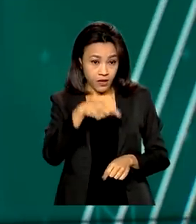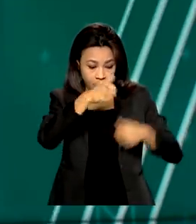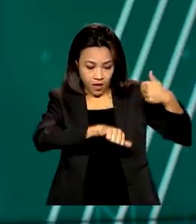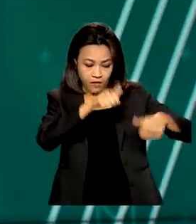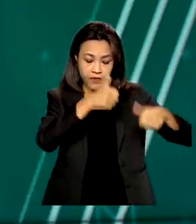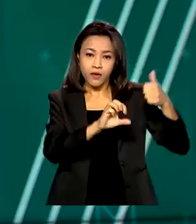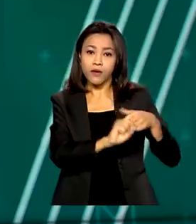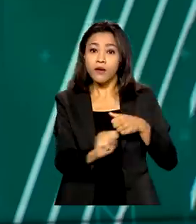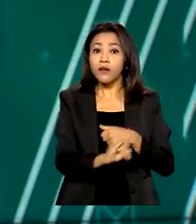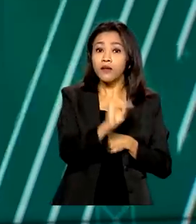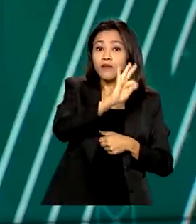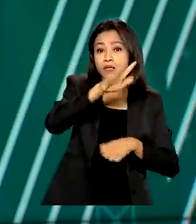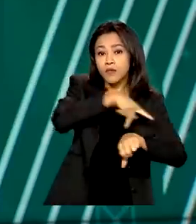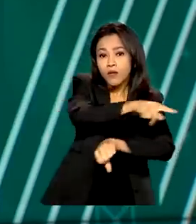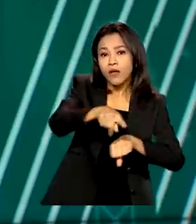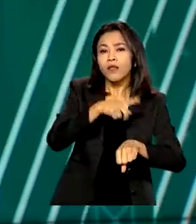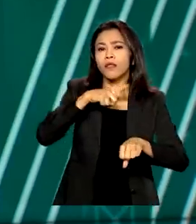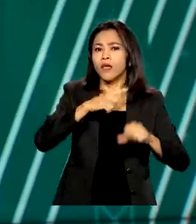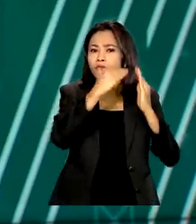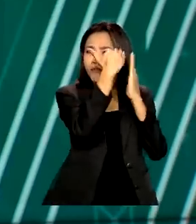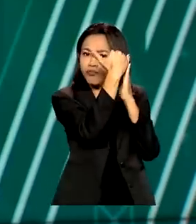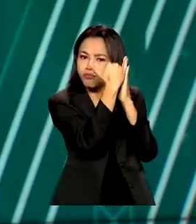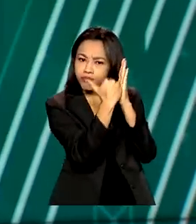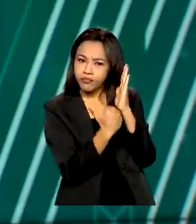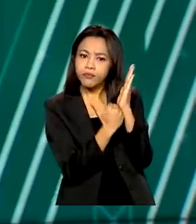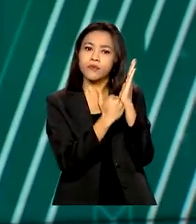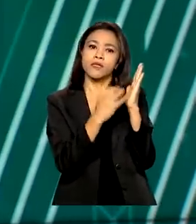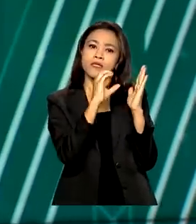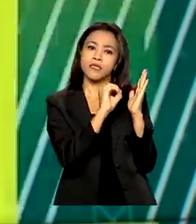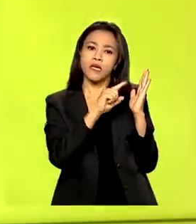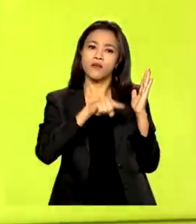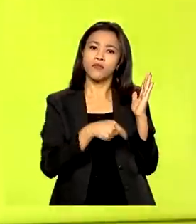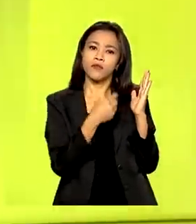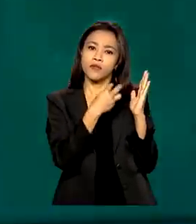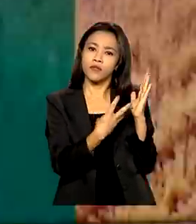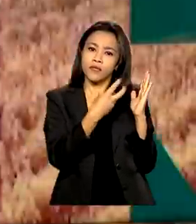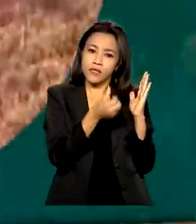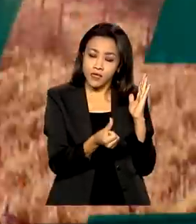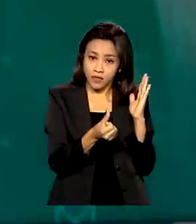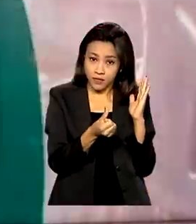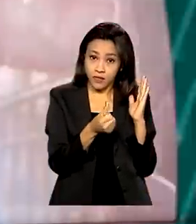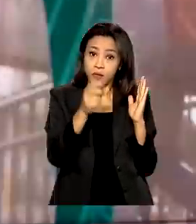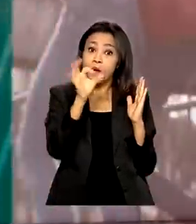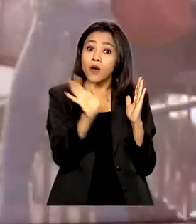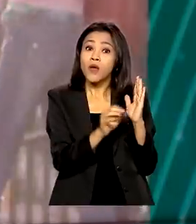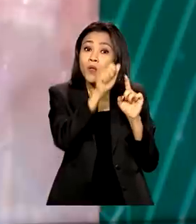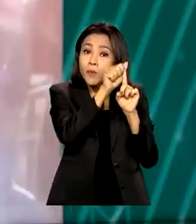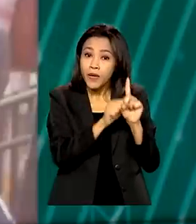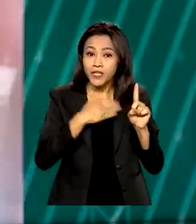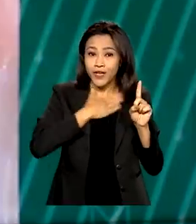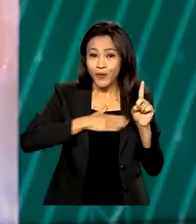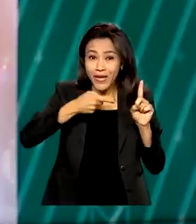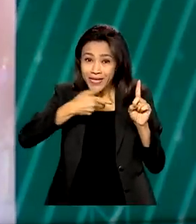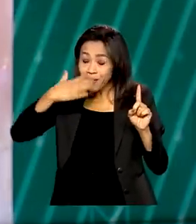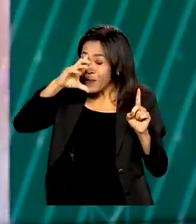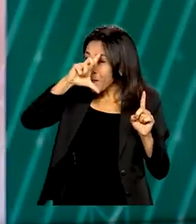país, registrou queda de 0,36% em agosto. Esse é o menor índice para o mês